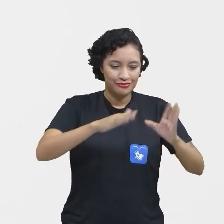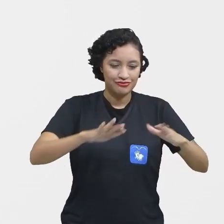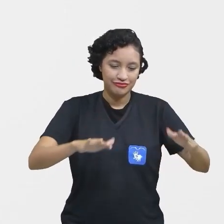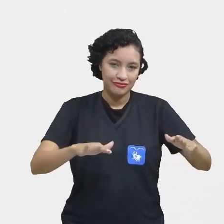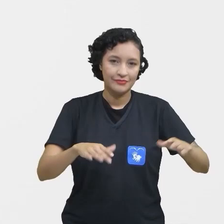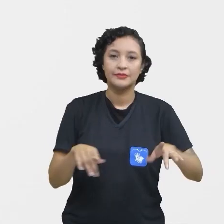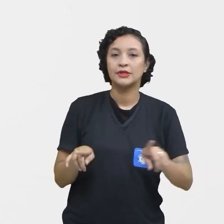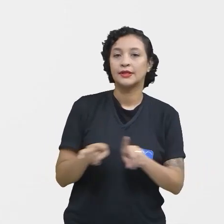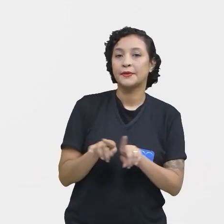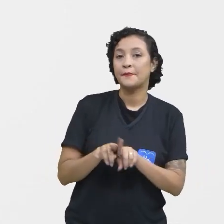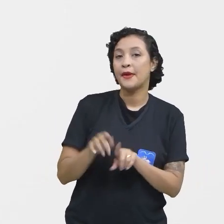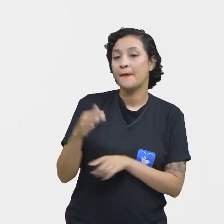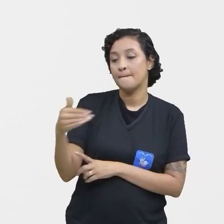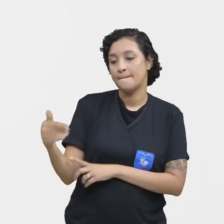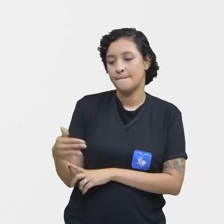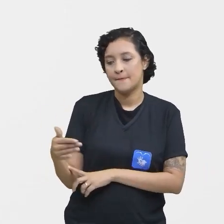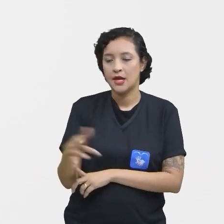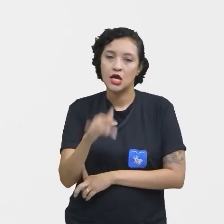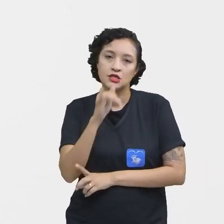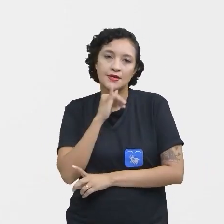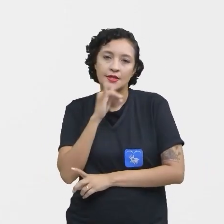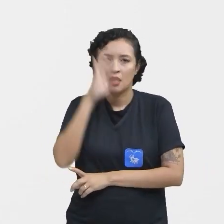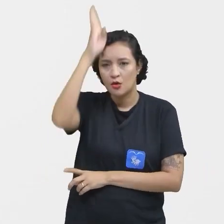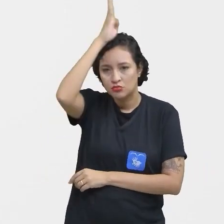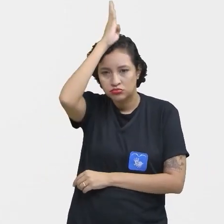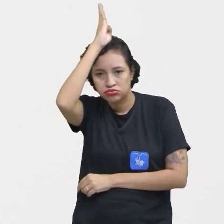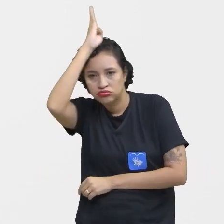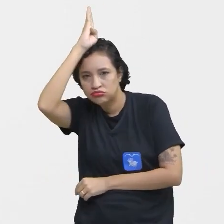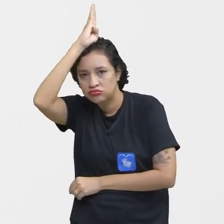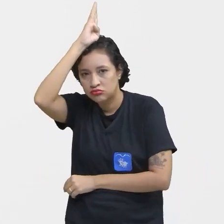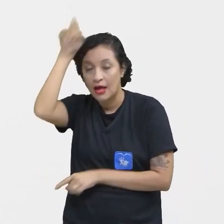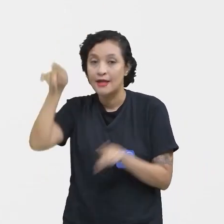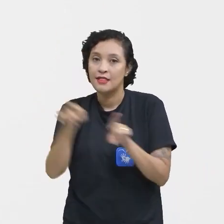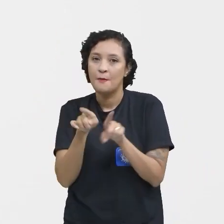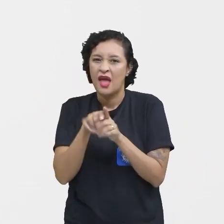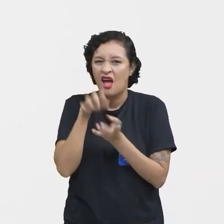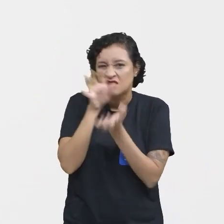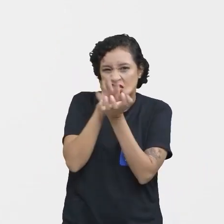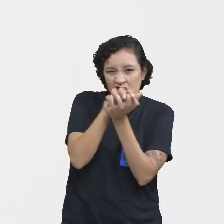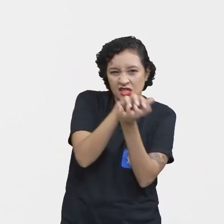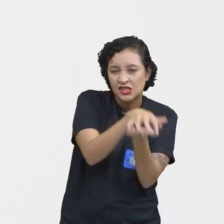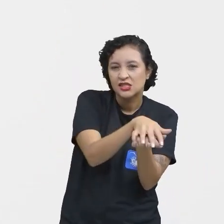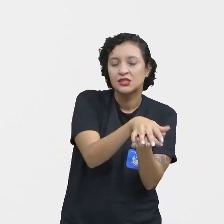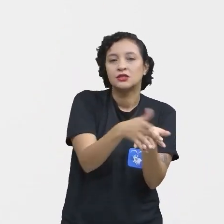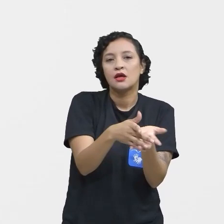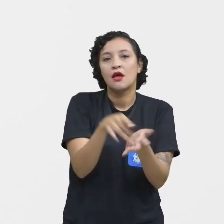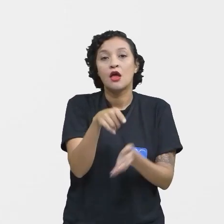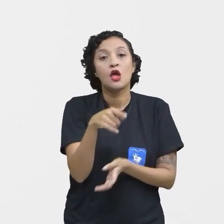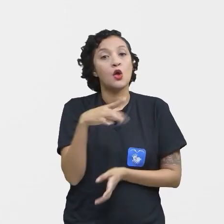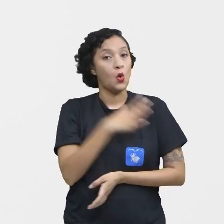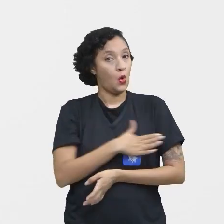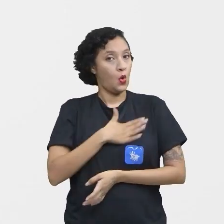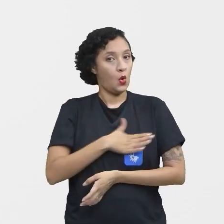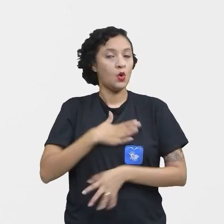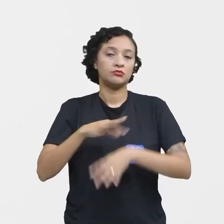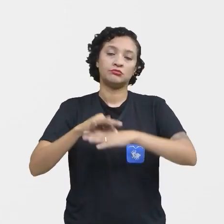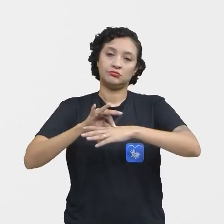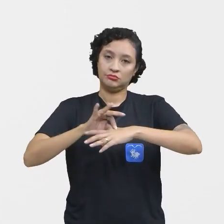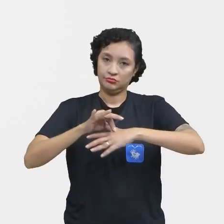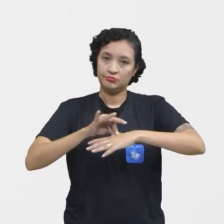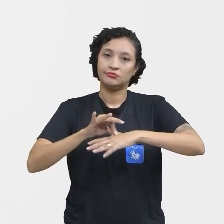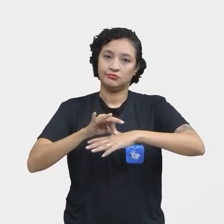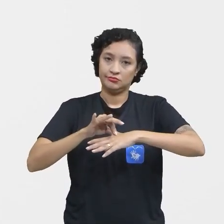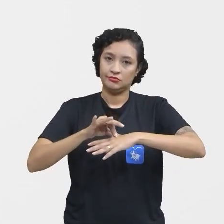Outros peixes, né, como o tubarão, por exemplo, como as piranhas, outros peixes são carnívoros e se alimentam de